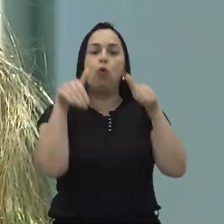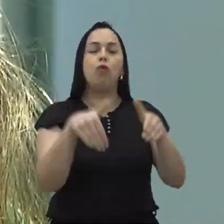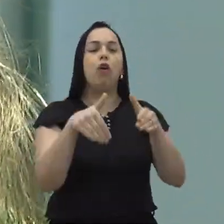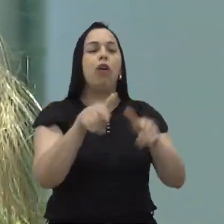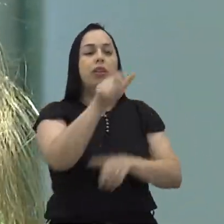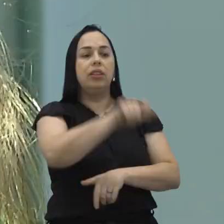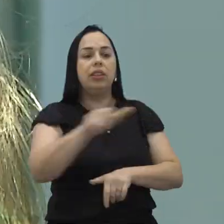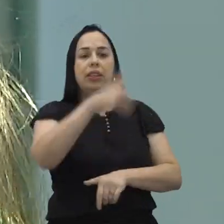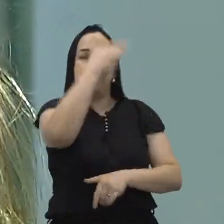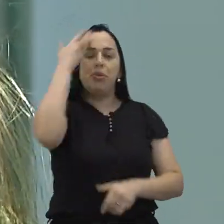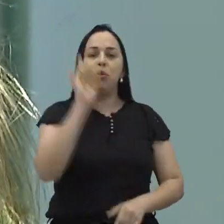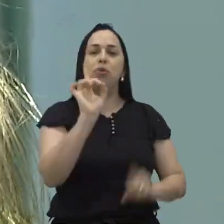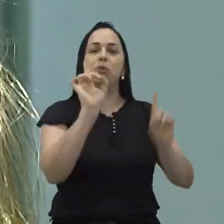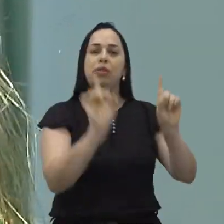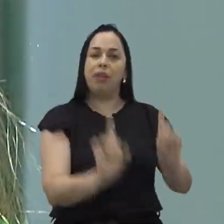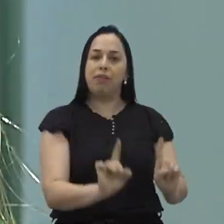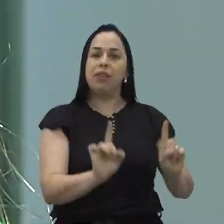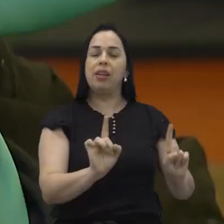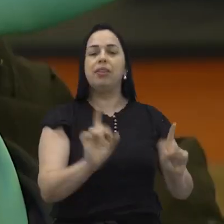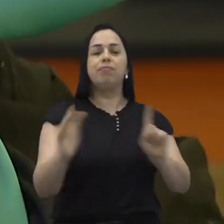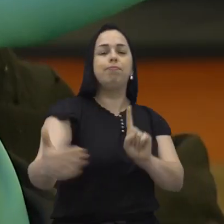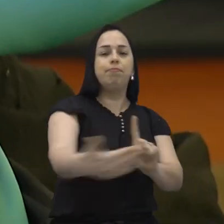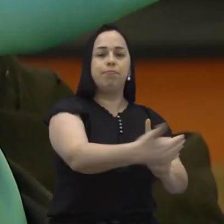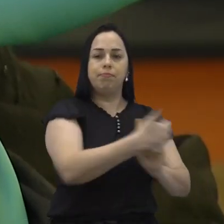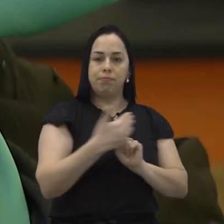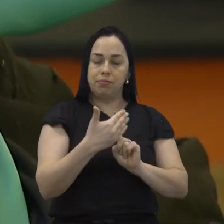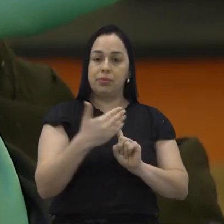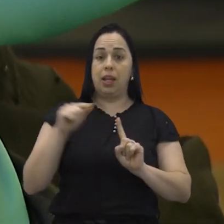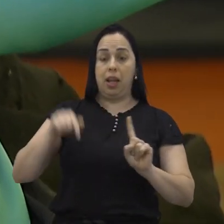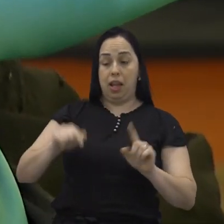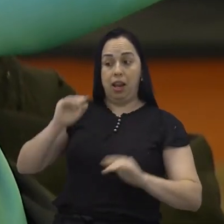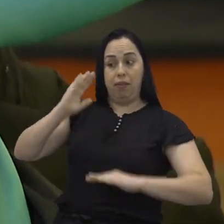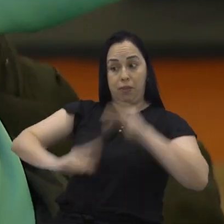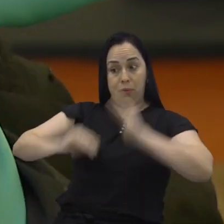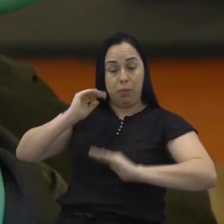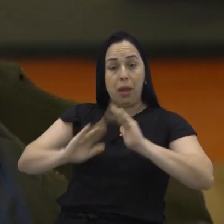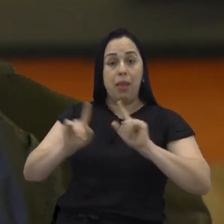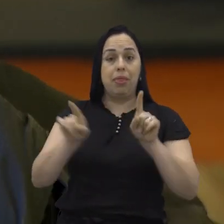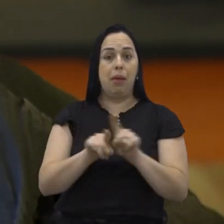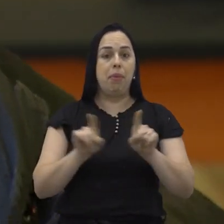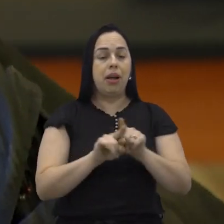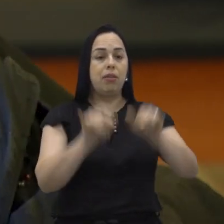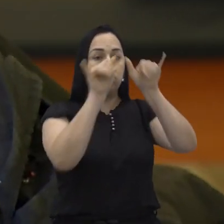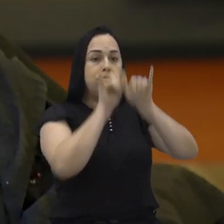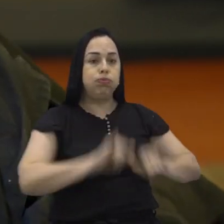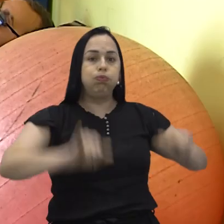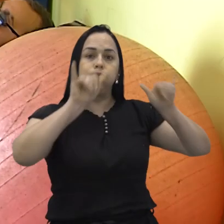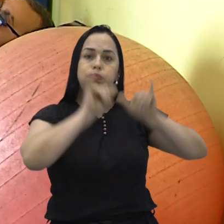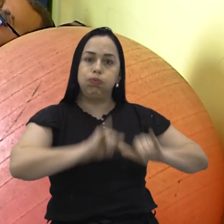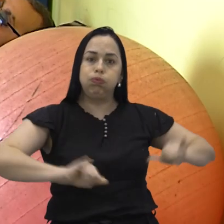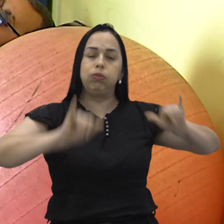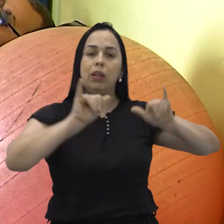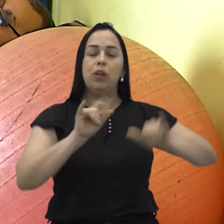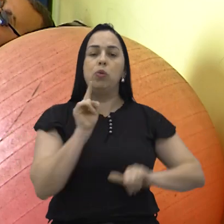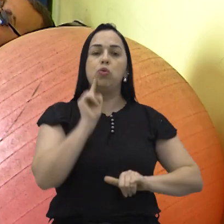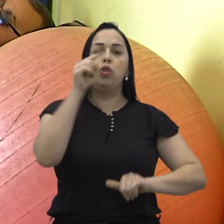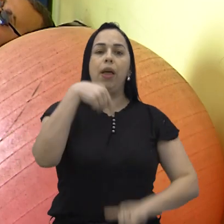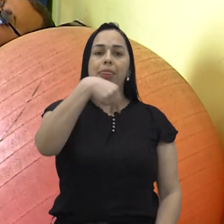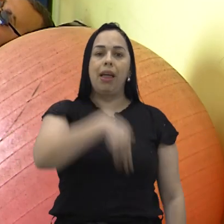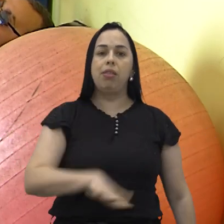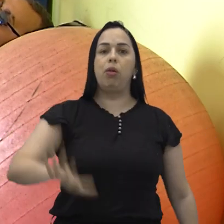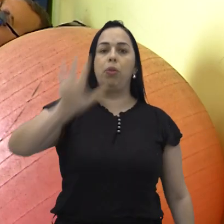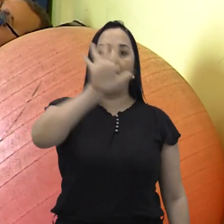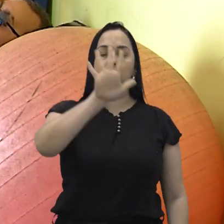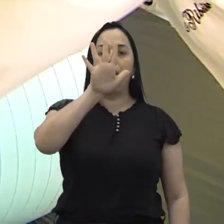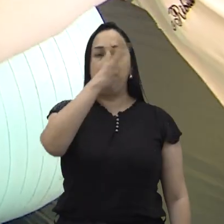para acolher pessoas com deficiência na cidade. Além de ações práticas, também foram criadas campanhas educativas como o Dia Nacional